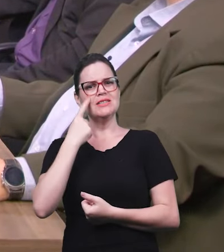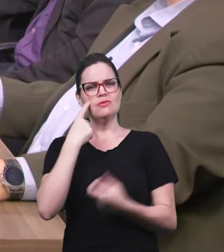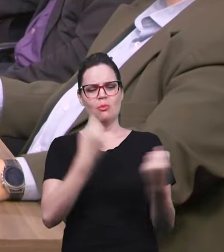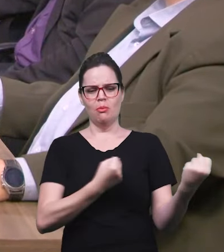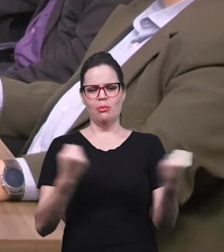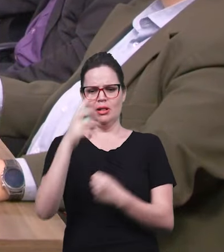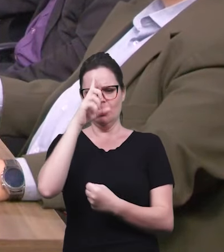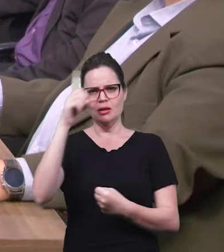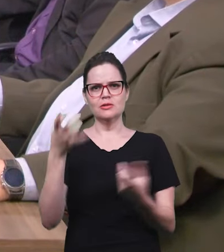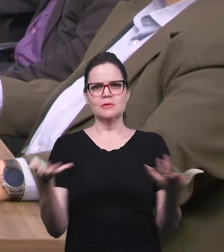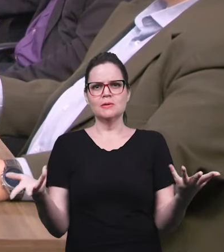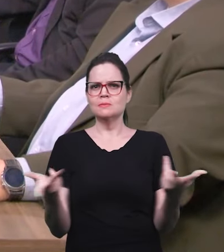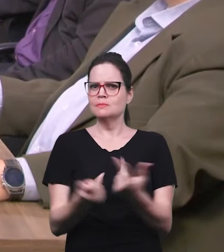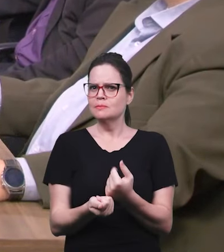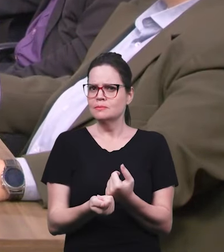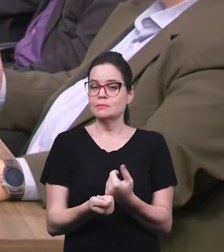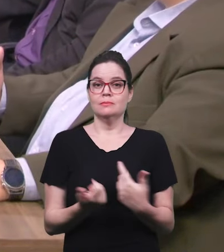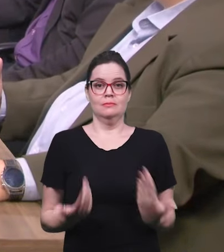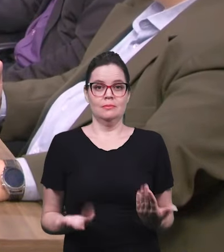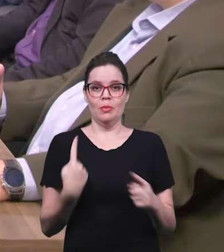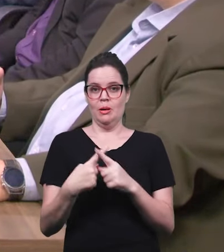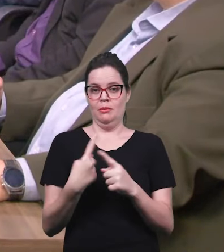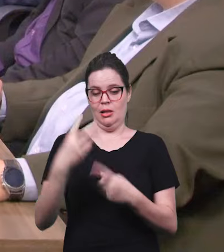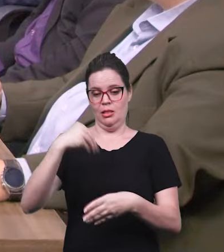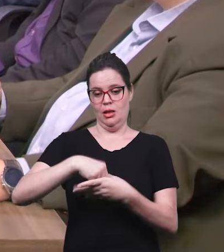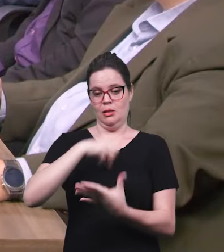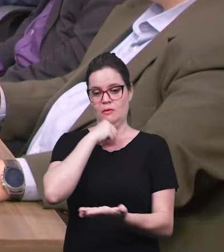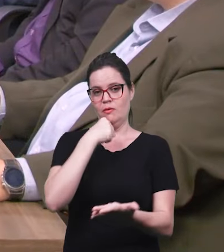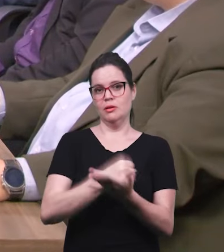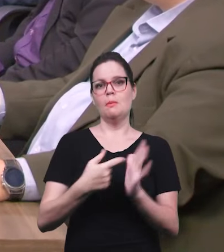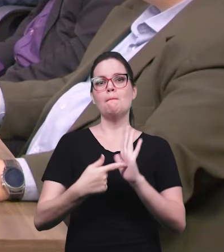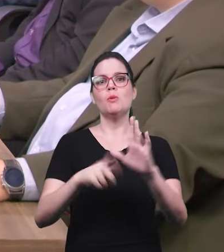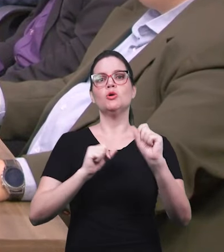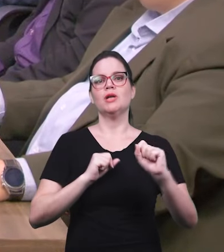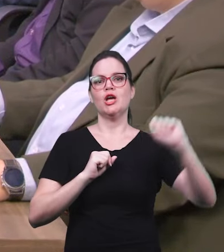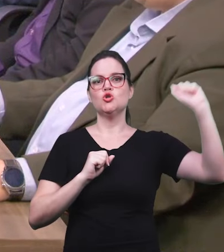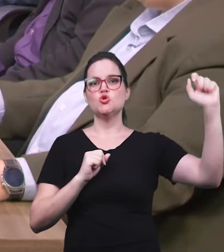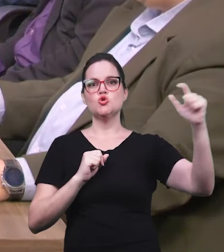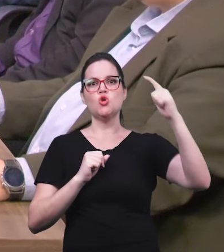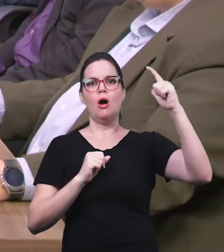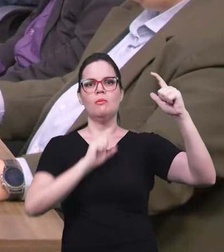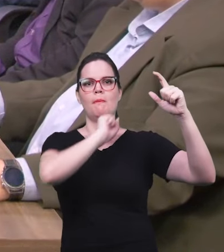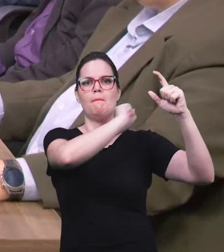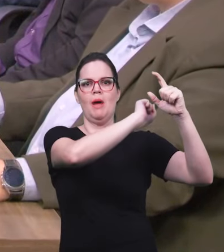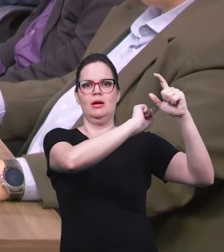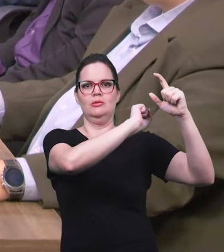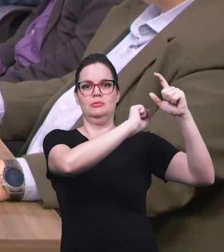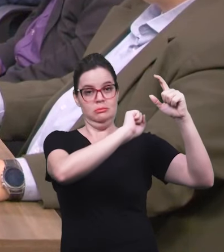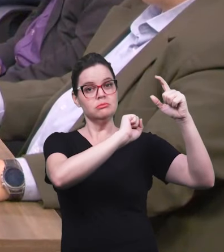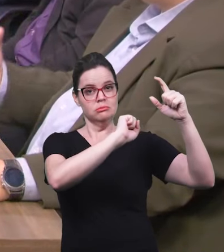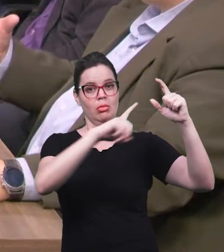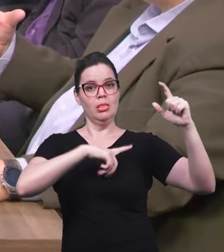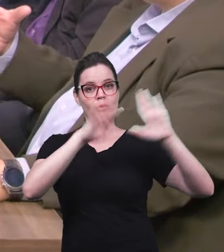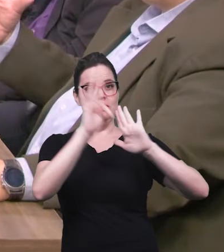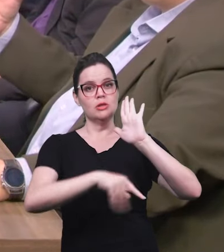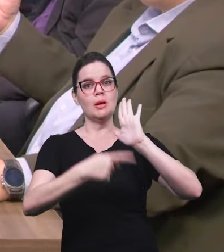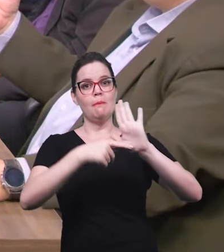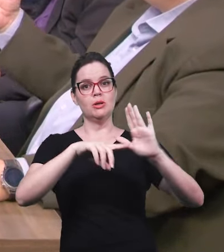Deus é maravilhoso. Porque lá no Velho Testamento o Senhor falou que o Sol parou. Na verdade, quando Deus fala que o Sol parou, ele